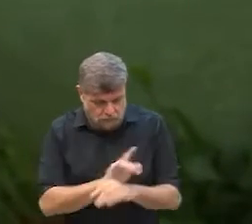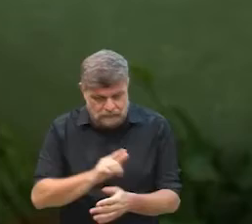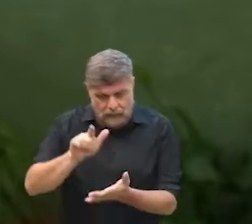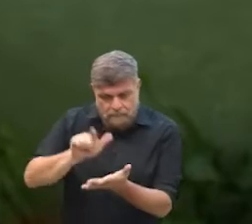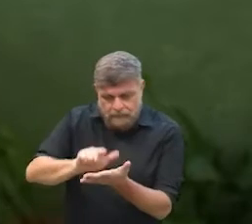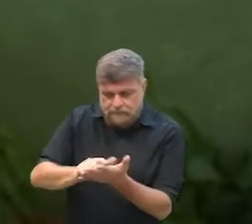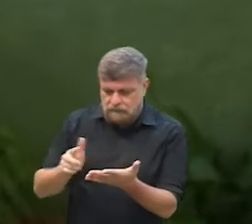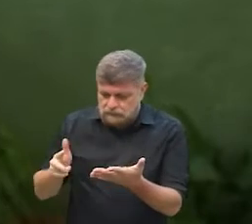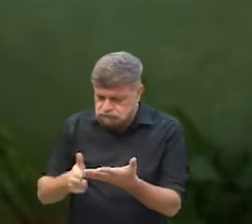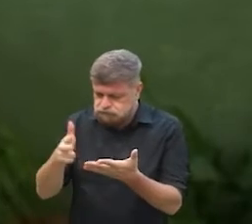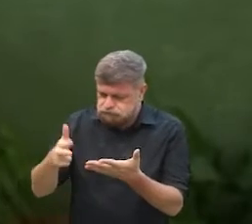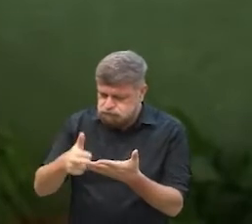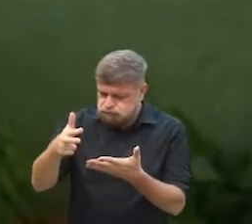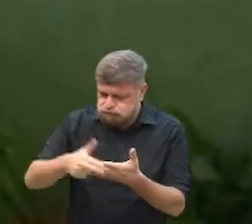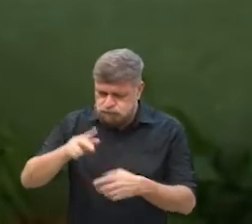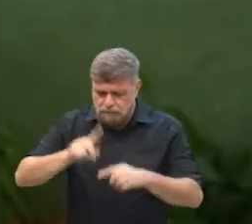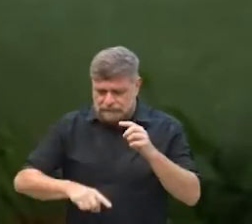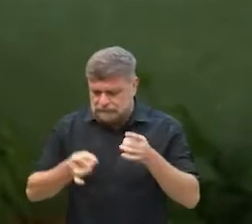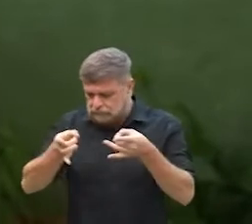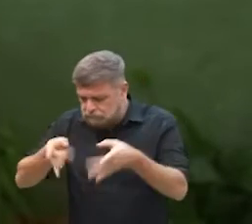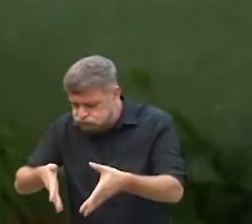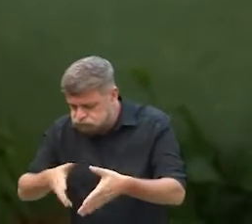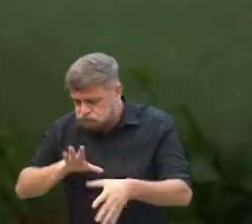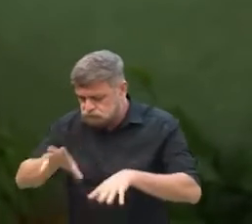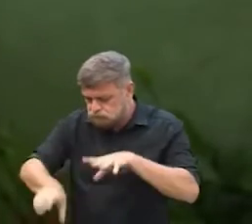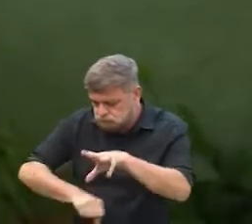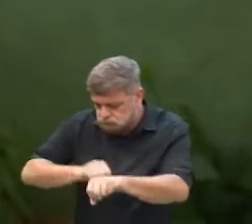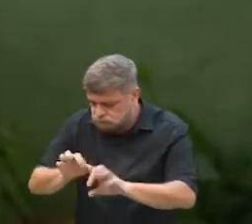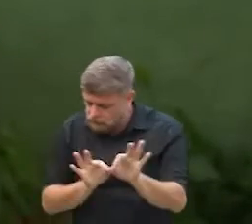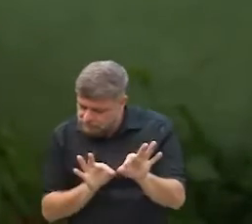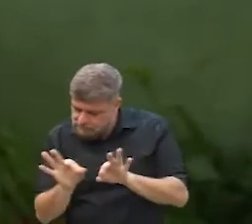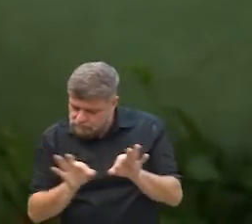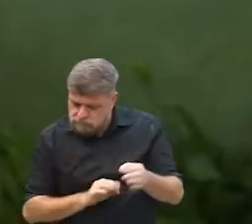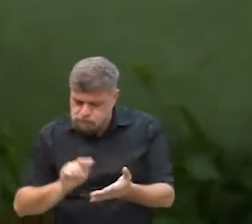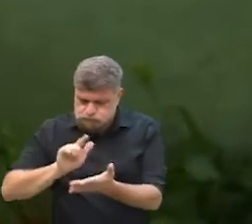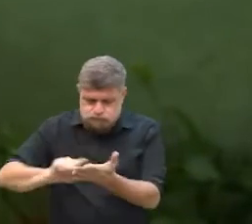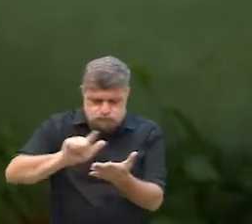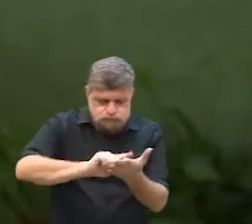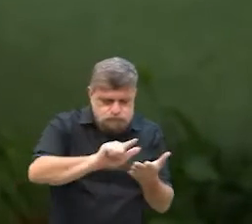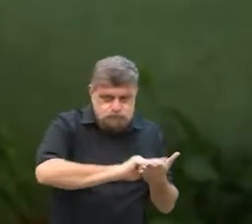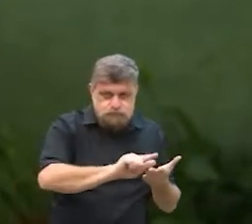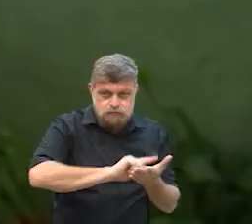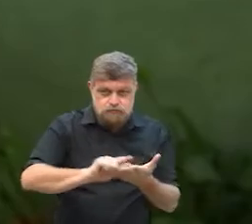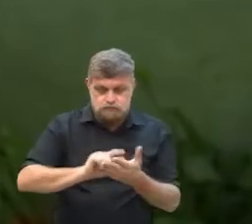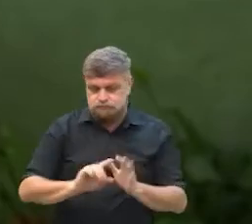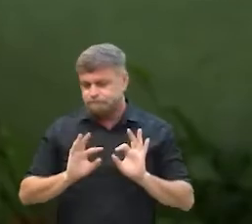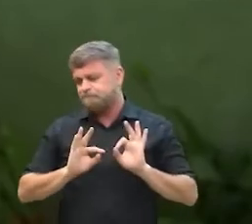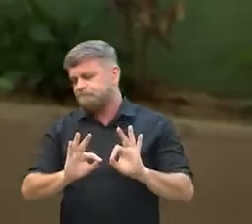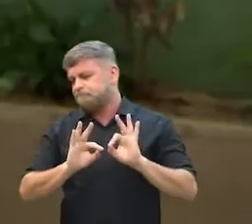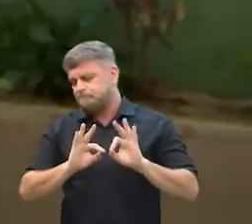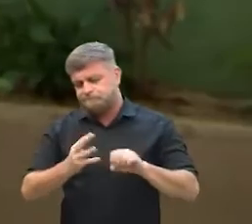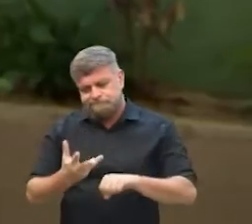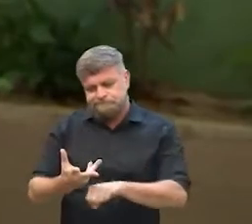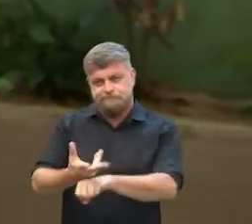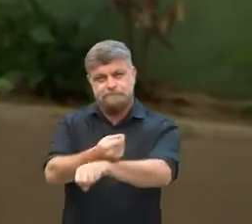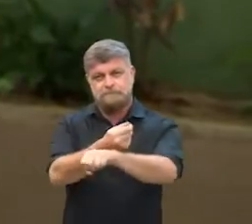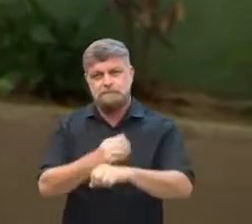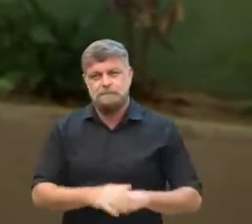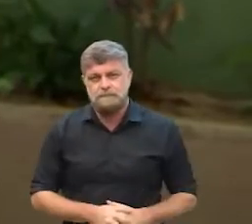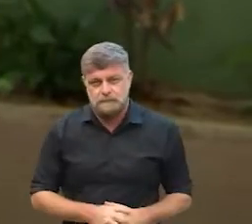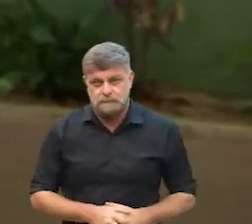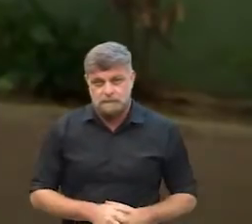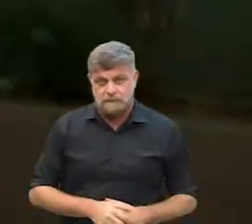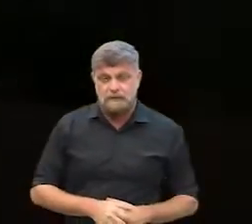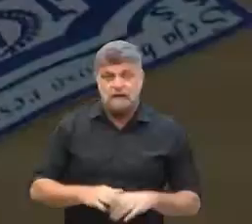uma aula, cada papel que nós recortou, cada coisa que caiu no chão, a gente organiza para ficar tudo limpinho, tudo organizado, para ficar